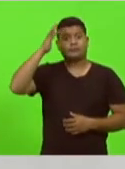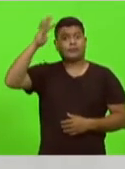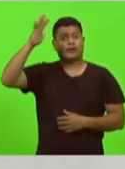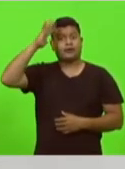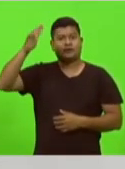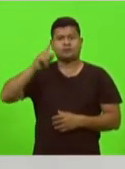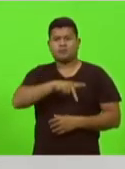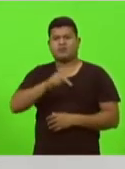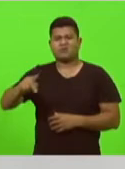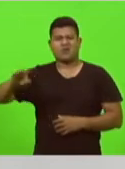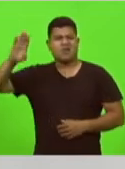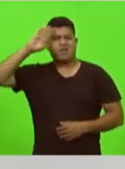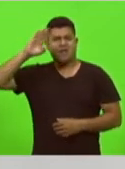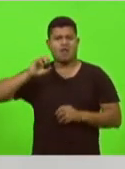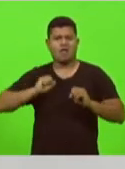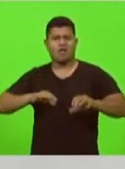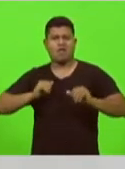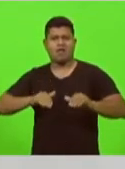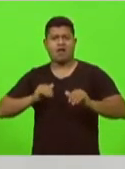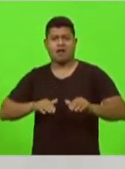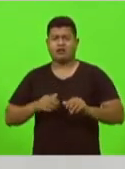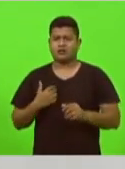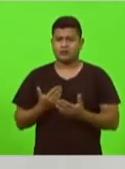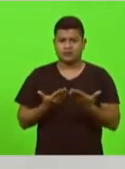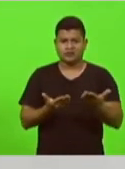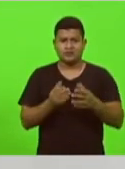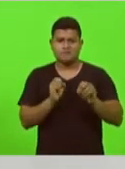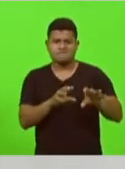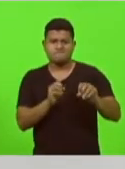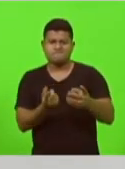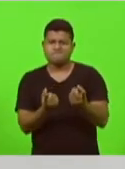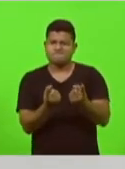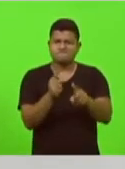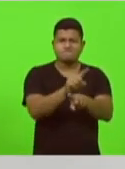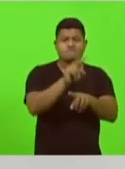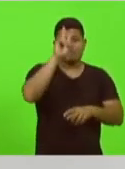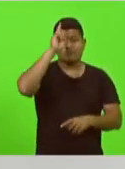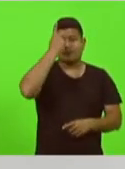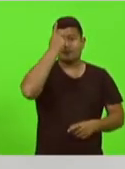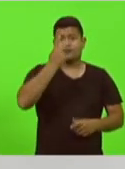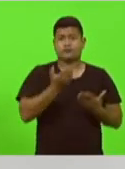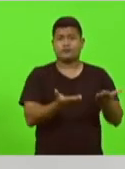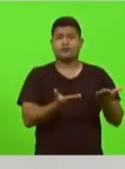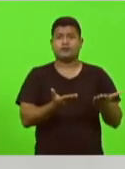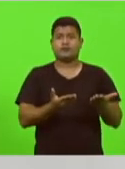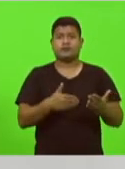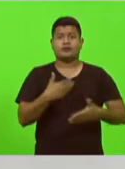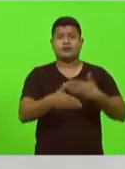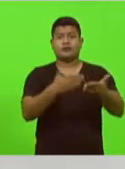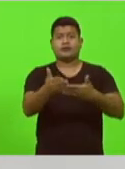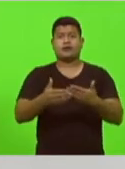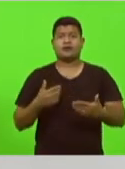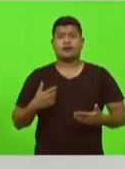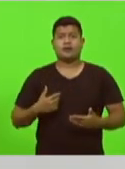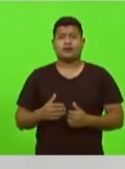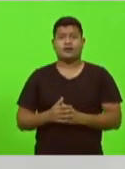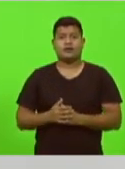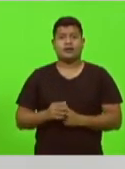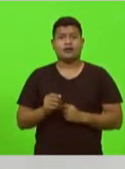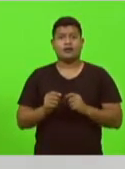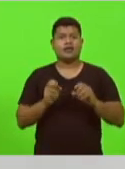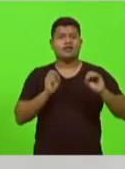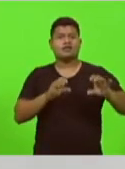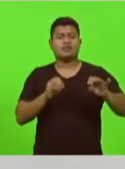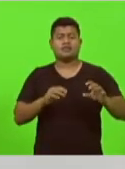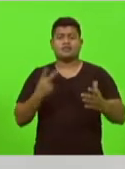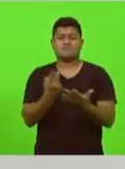tentando convencer o aluno dentro da sala de aula. O que ele não vai fazer? A quantidade de minhoca que ele não